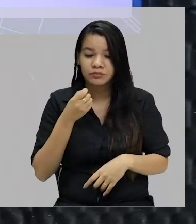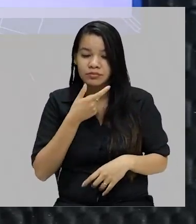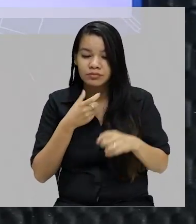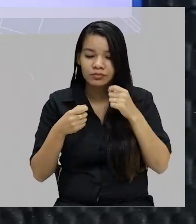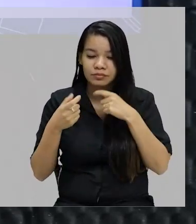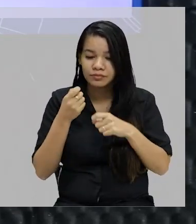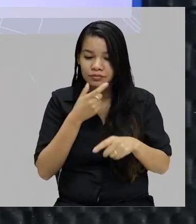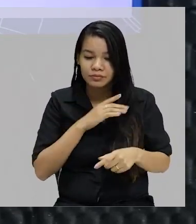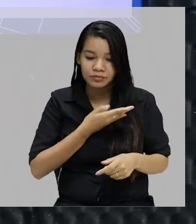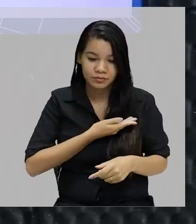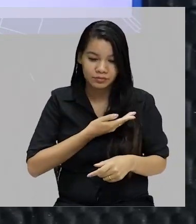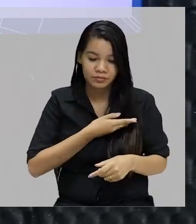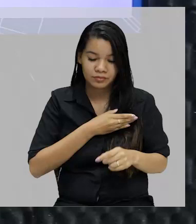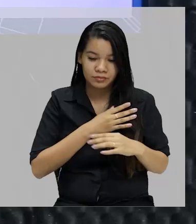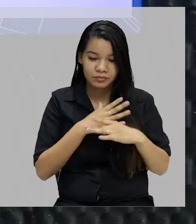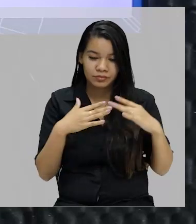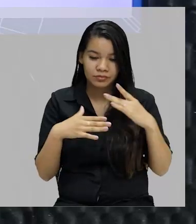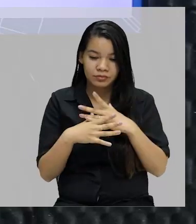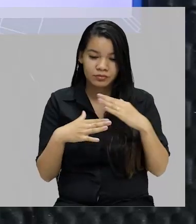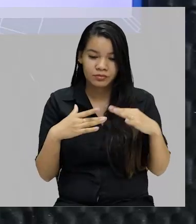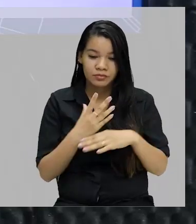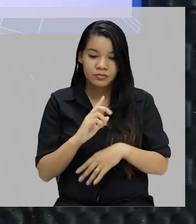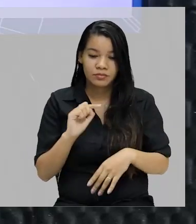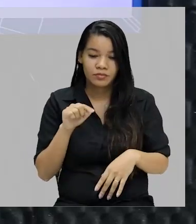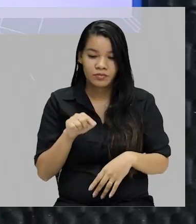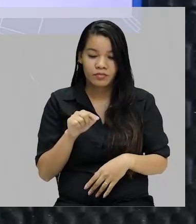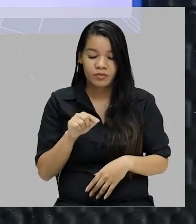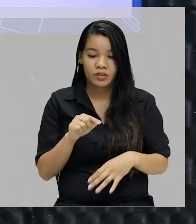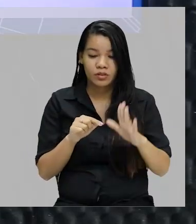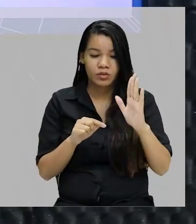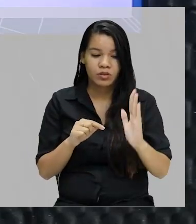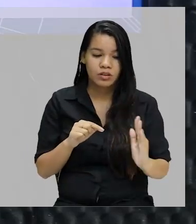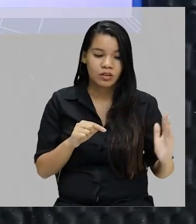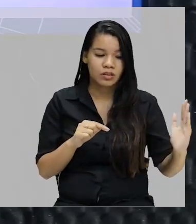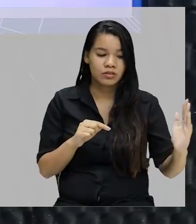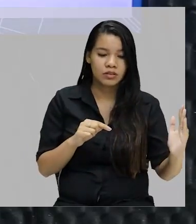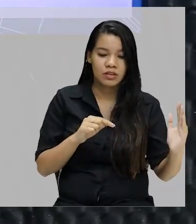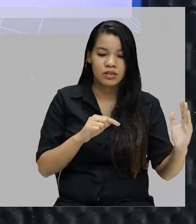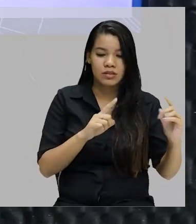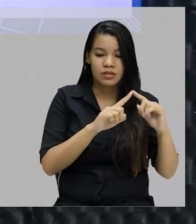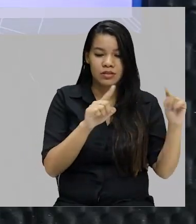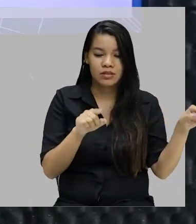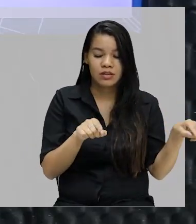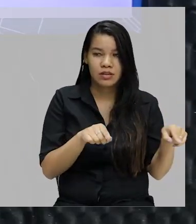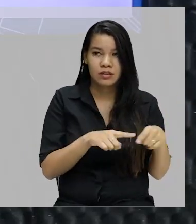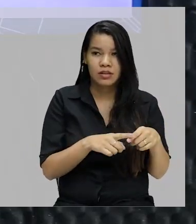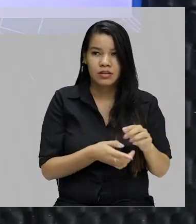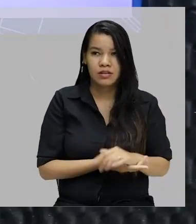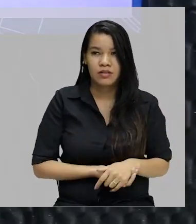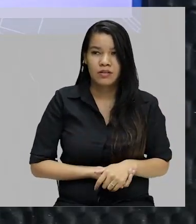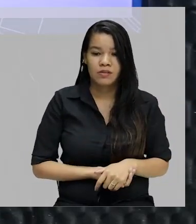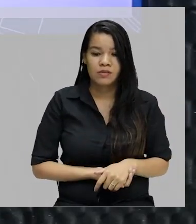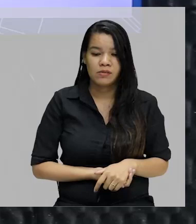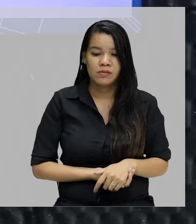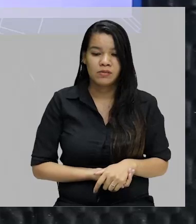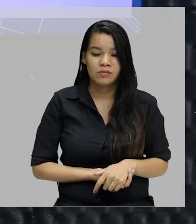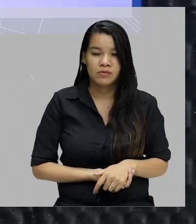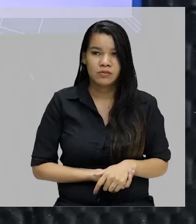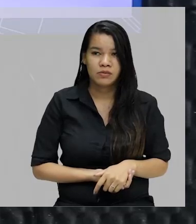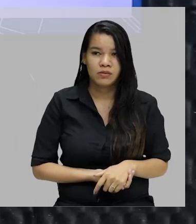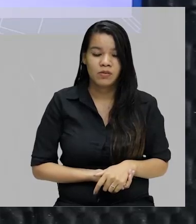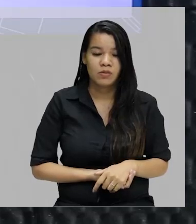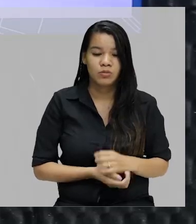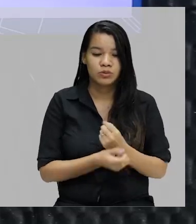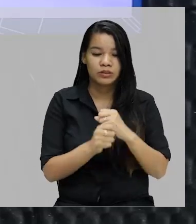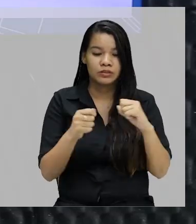aos amigos da cidade. Ponto. No canto da sala, que nem era para ter esse ponto, eu creio que a gente põe outra construção, um grande